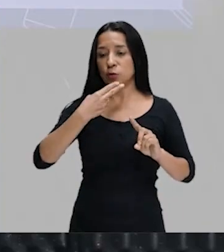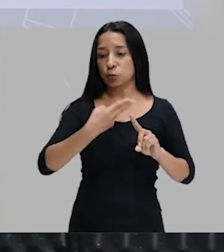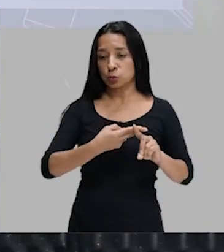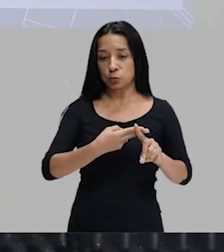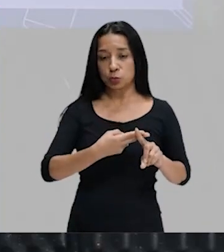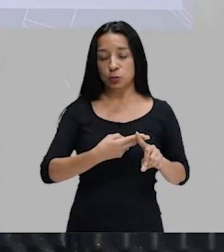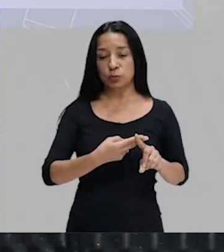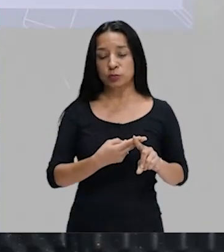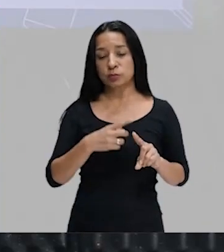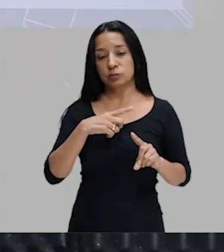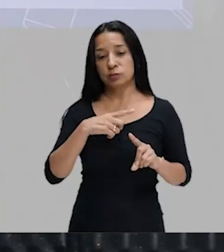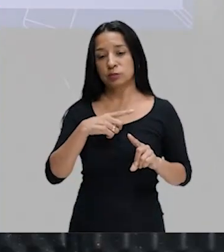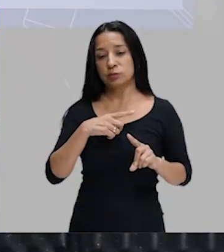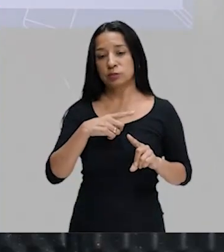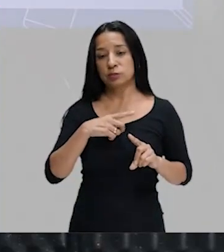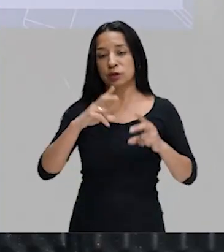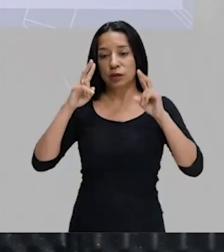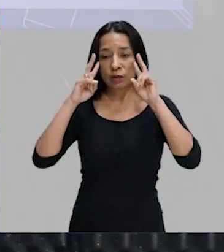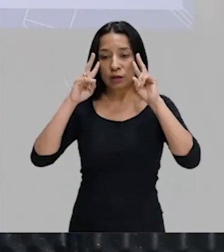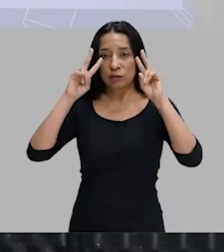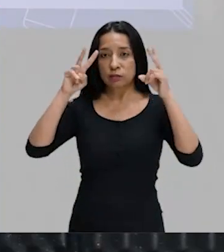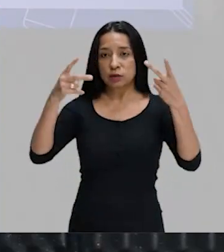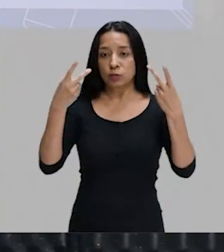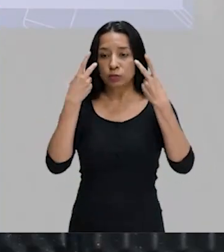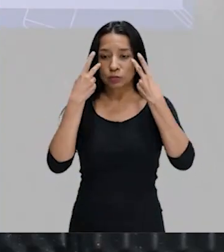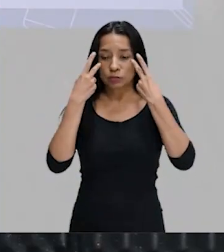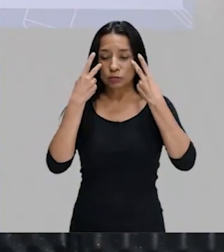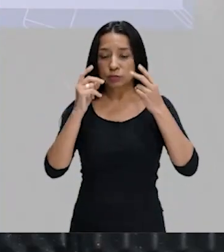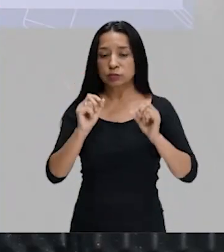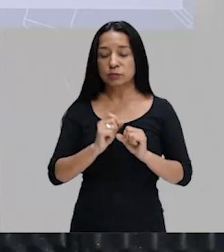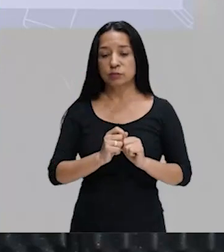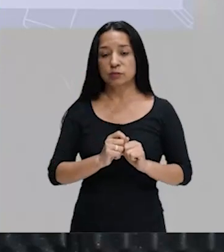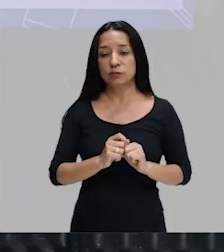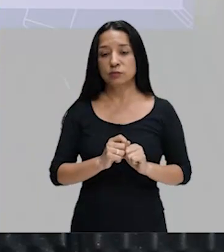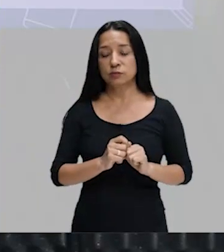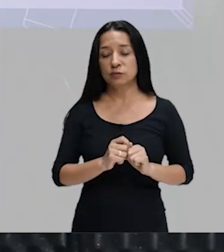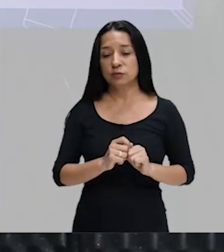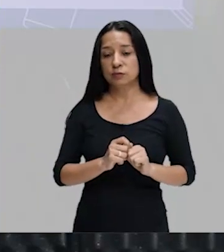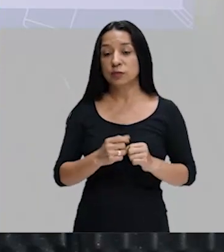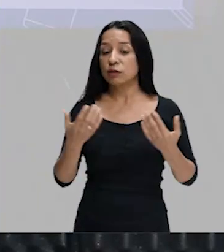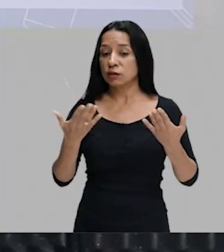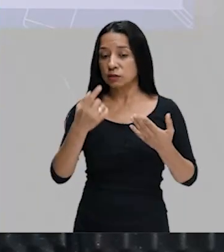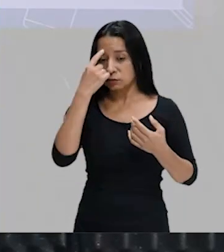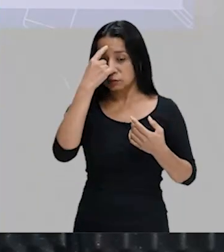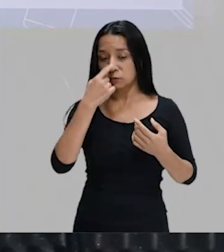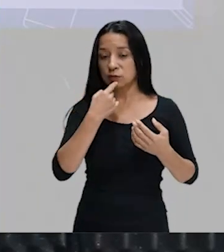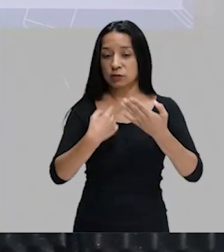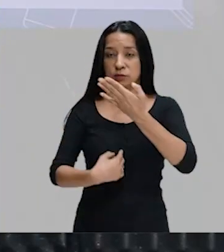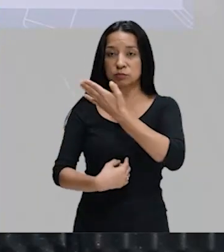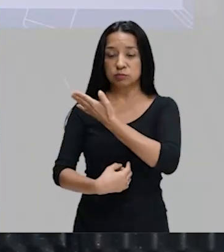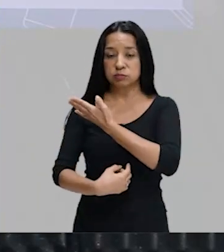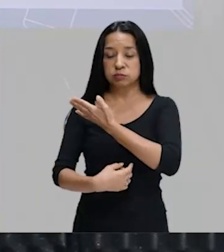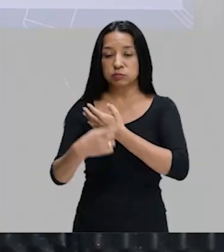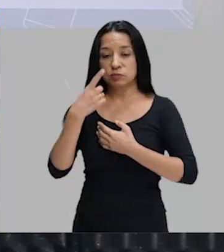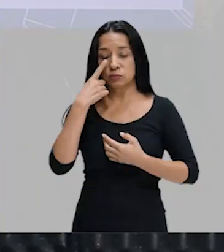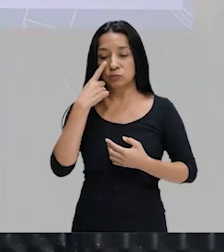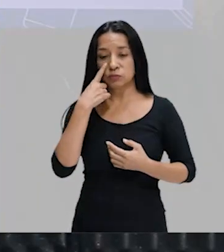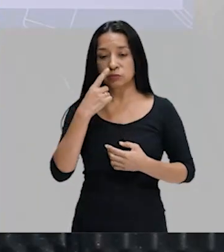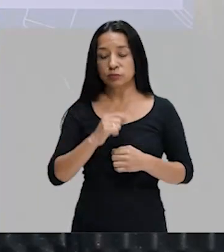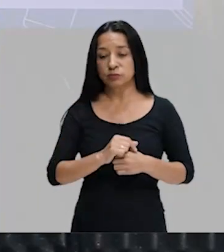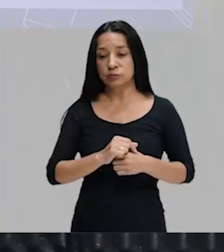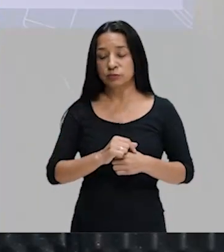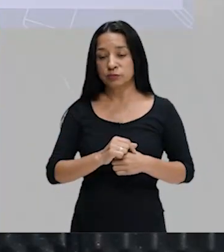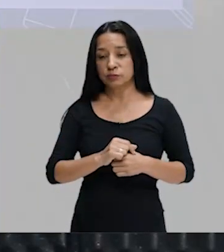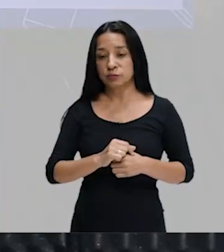recessivo, vai ser o quê? Daltônico, tá? Nesse caso aqui, ó, eu tenho o genótipo